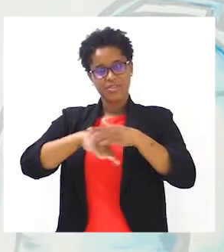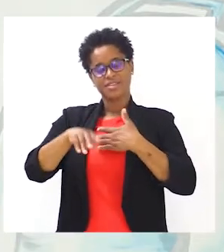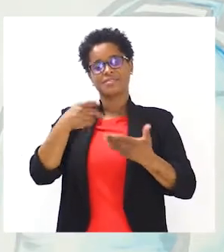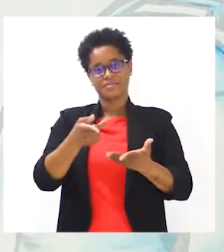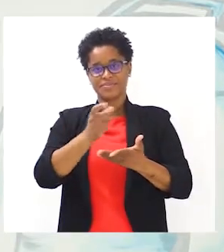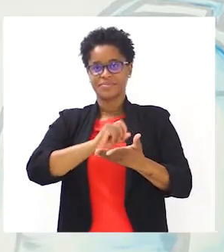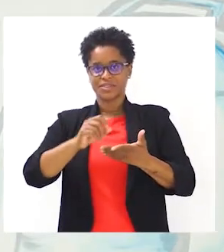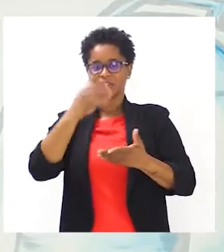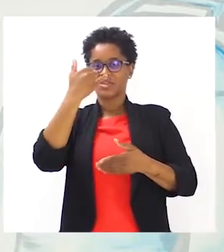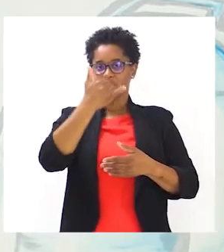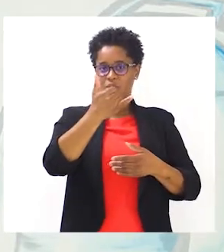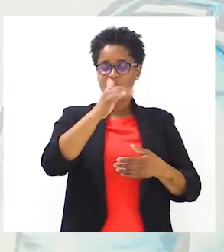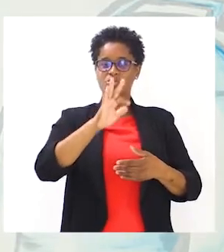aqui